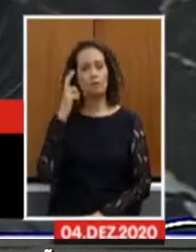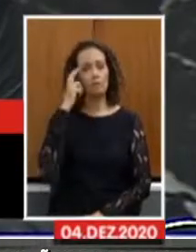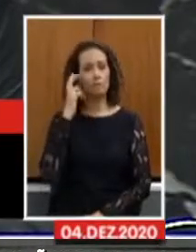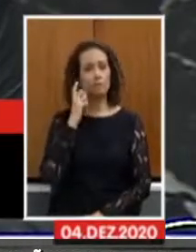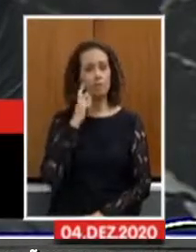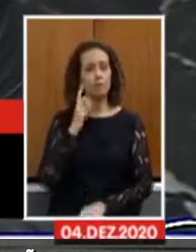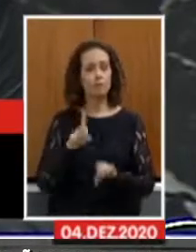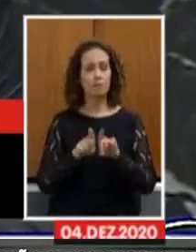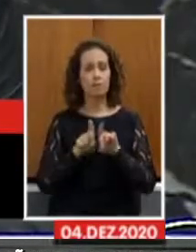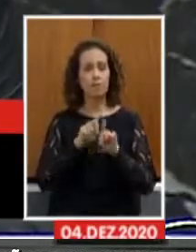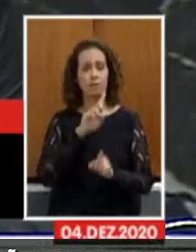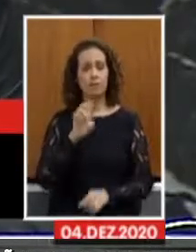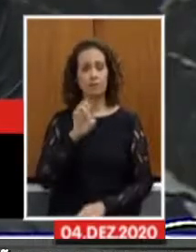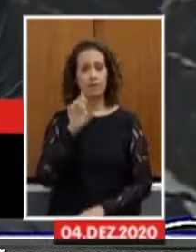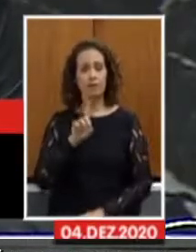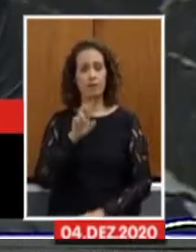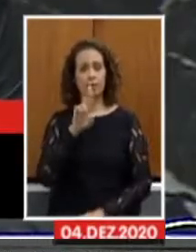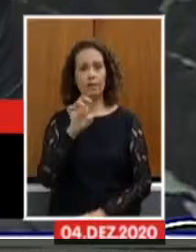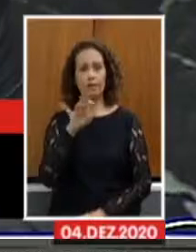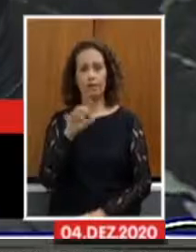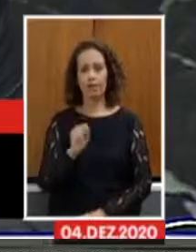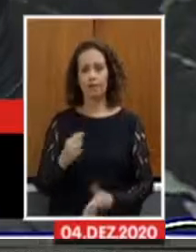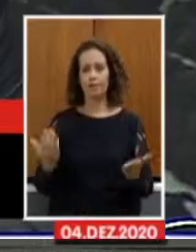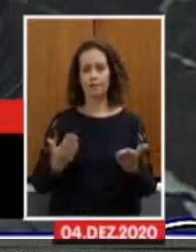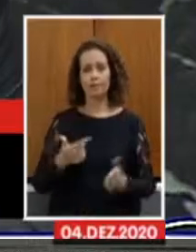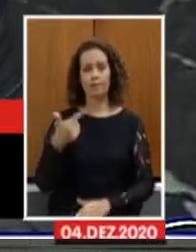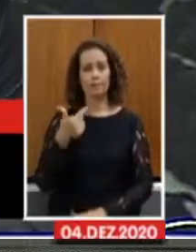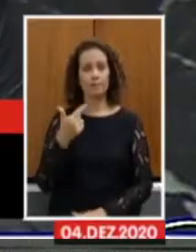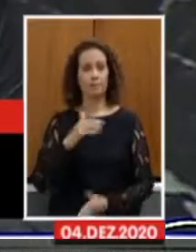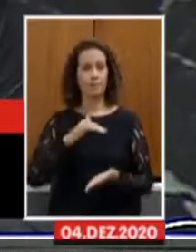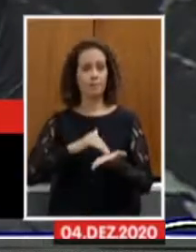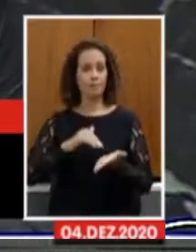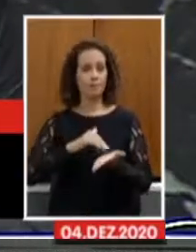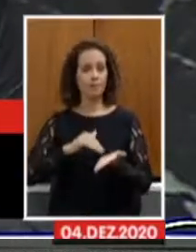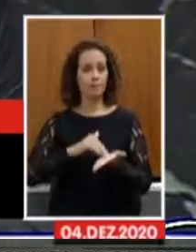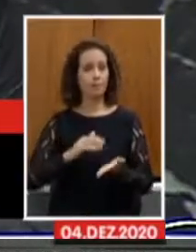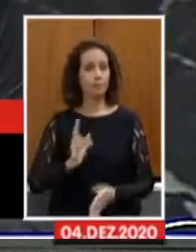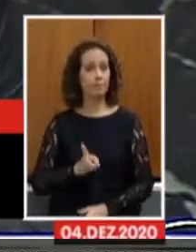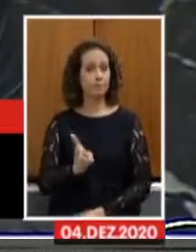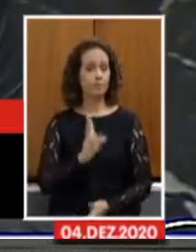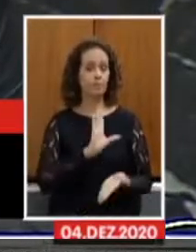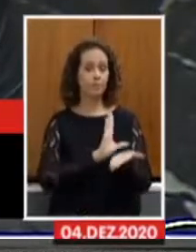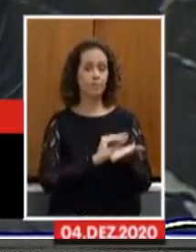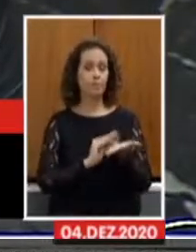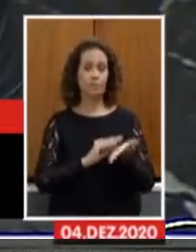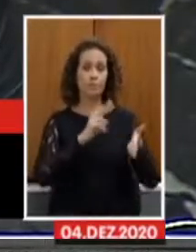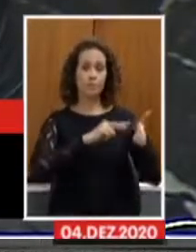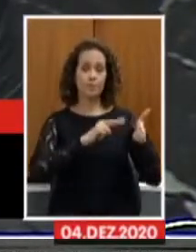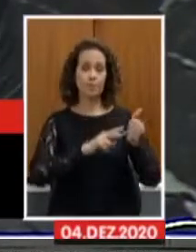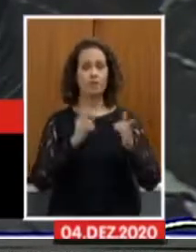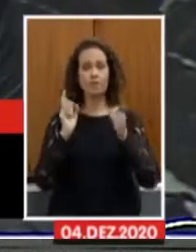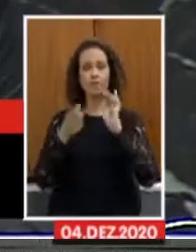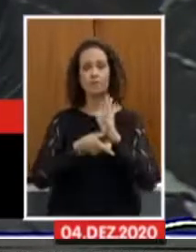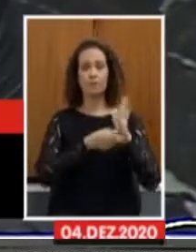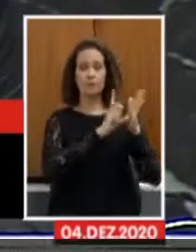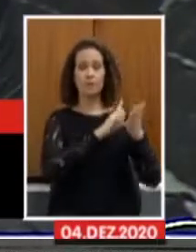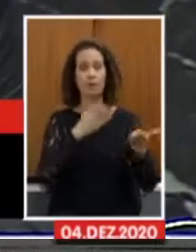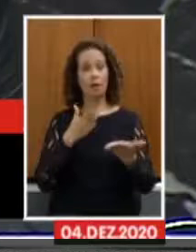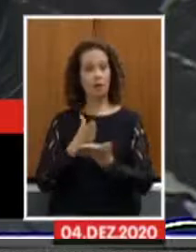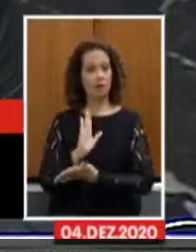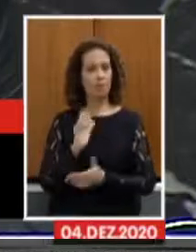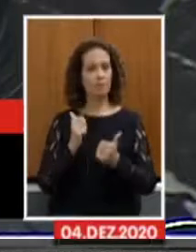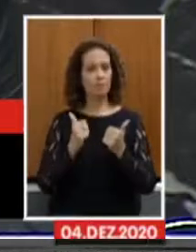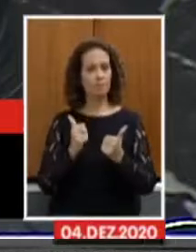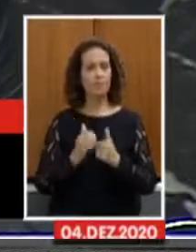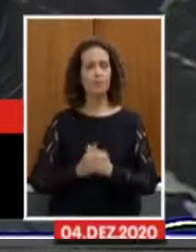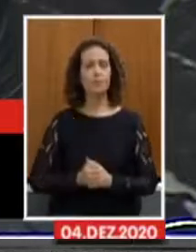Reis. A deputada Laura Serrano, segunda secretária ad hoc, procede à leitura da ata da reunião anterior, que é aprovada sem restrições.